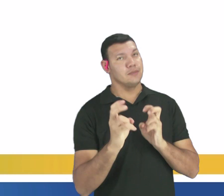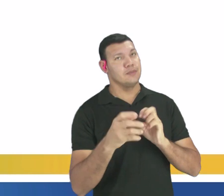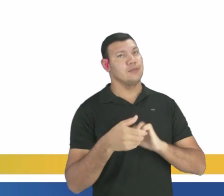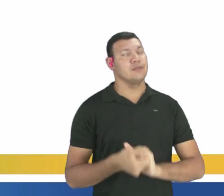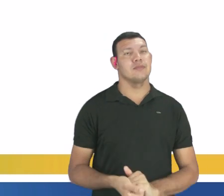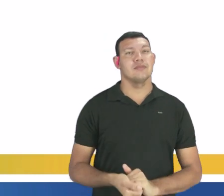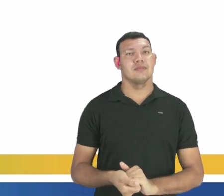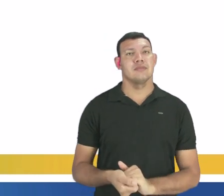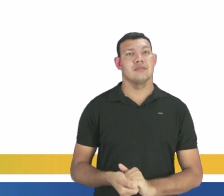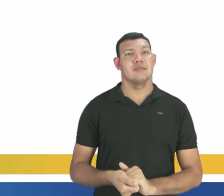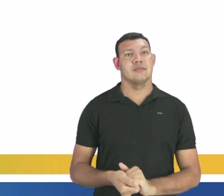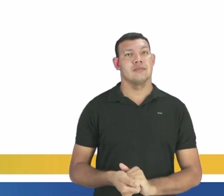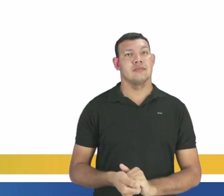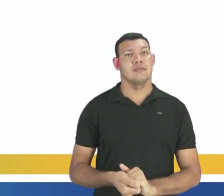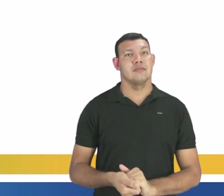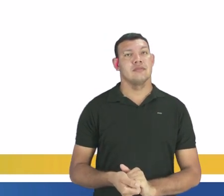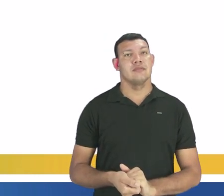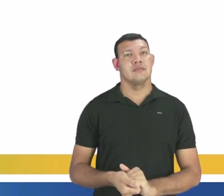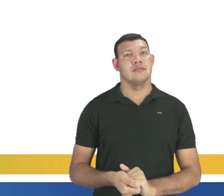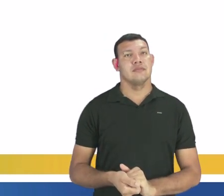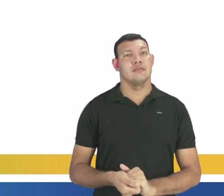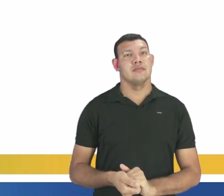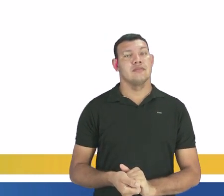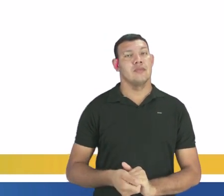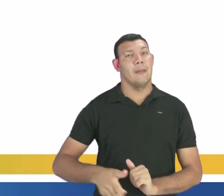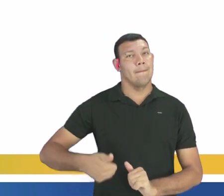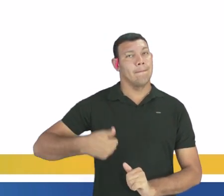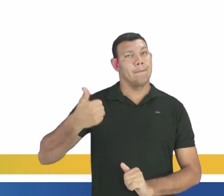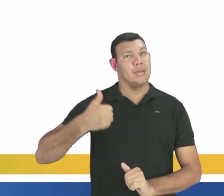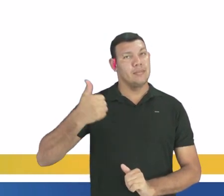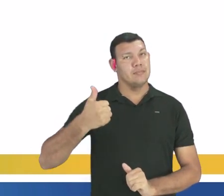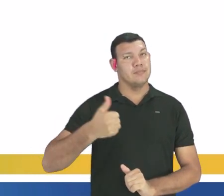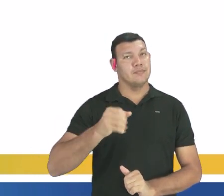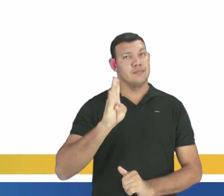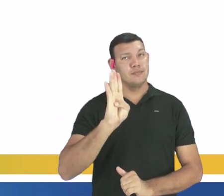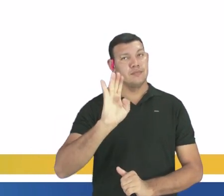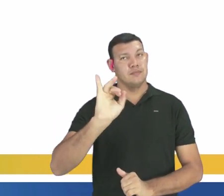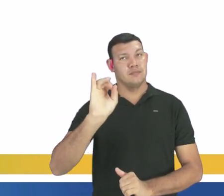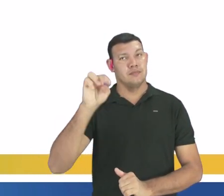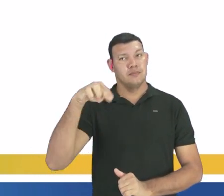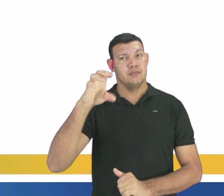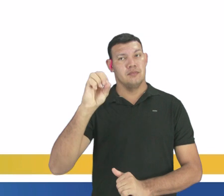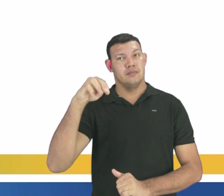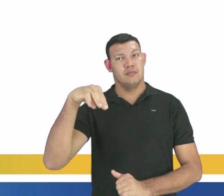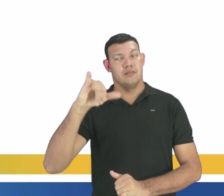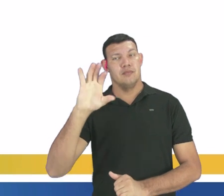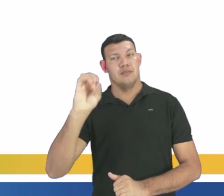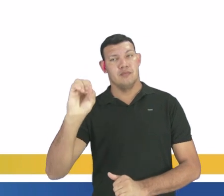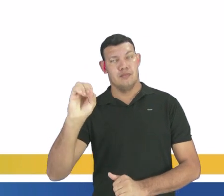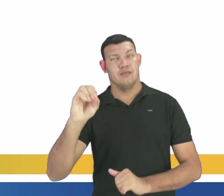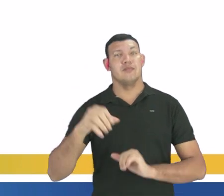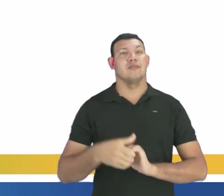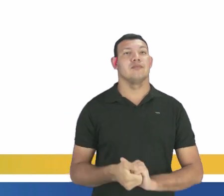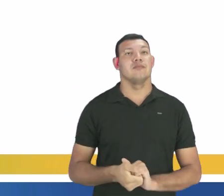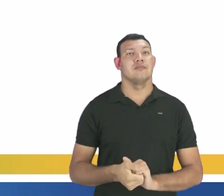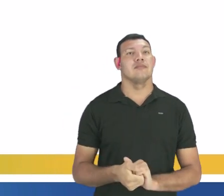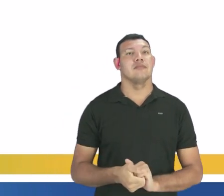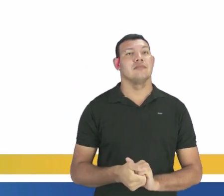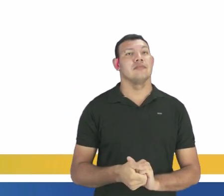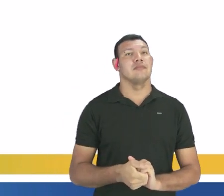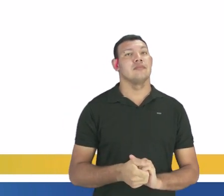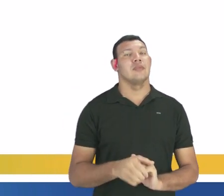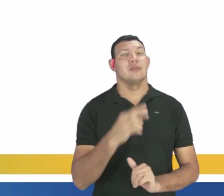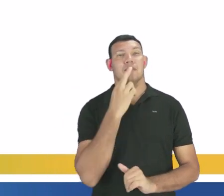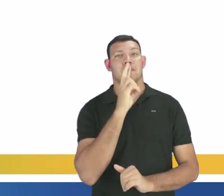que nosso primeiro binômio, que está elevado ao cubo, ele tem raiz como menos